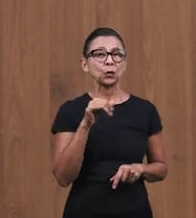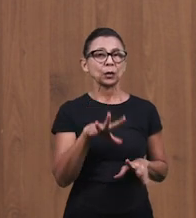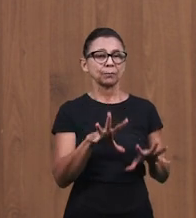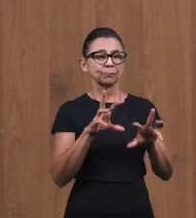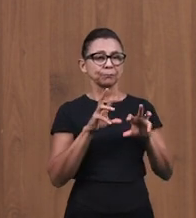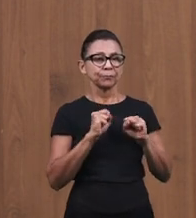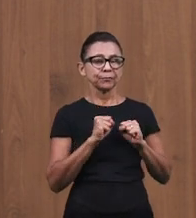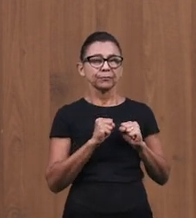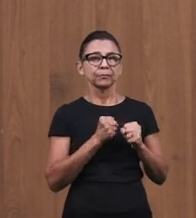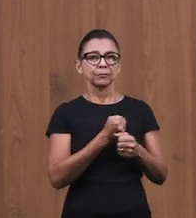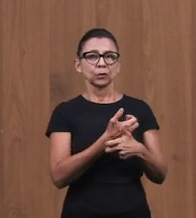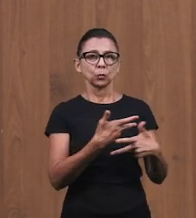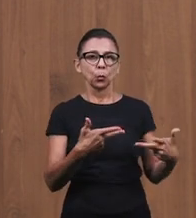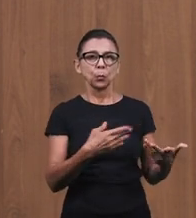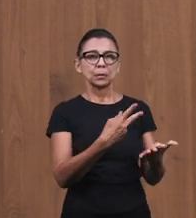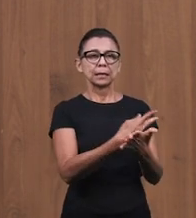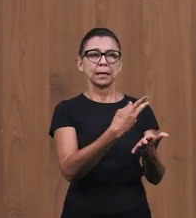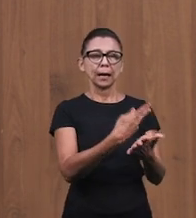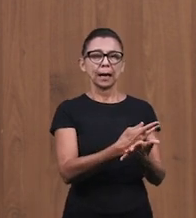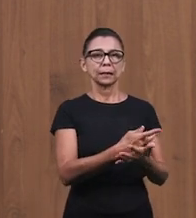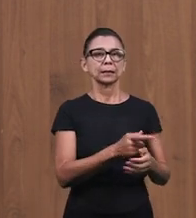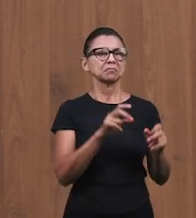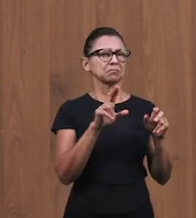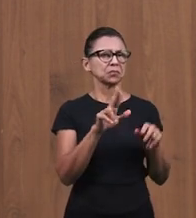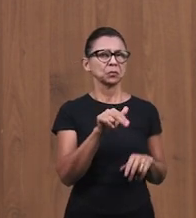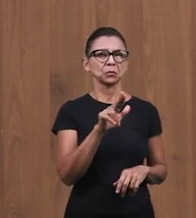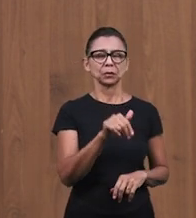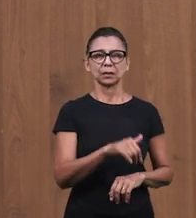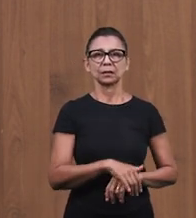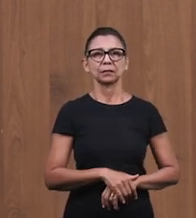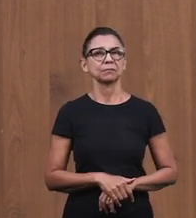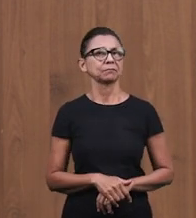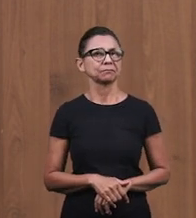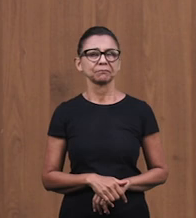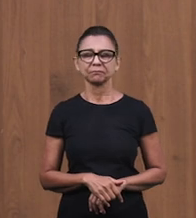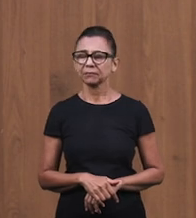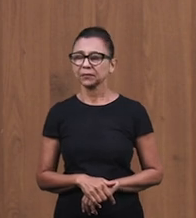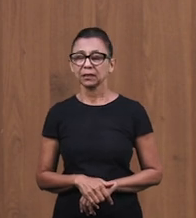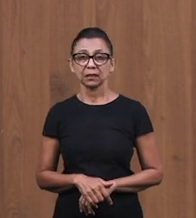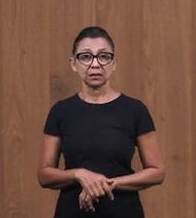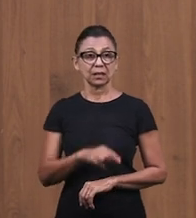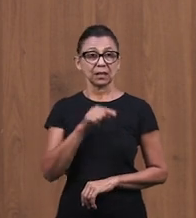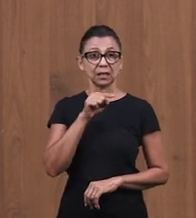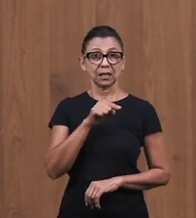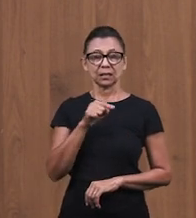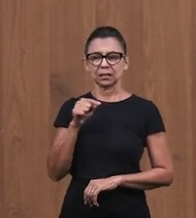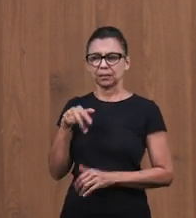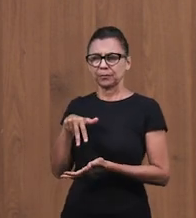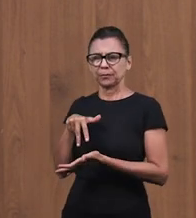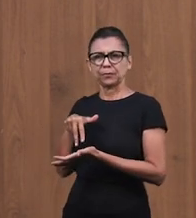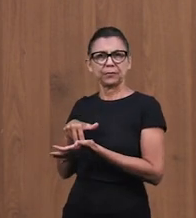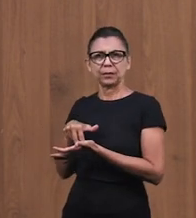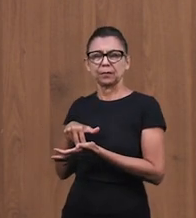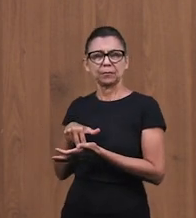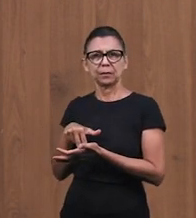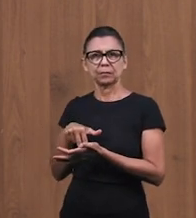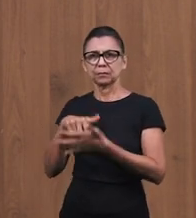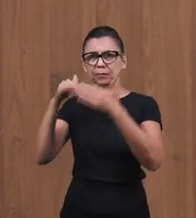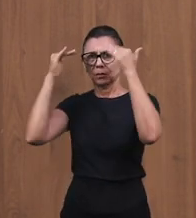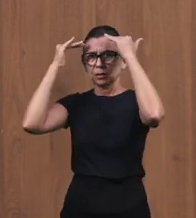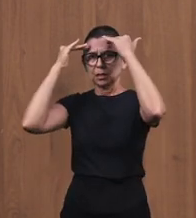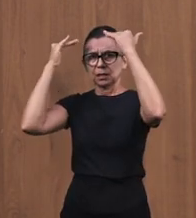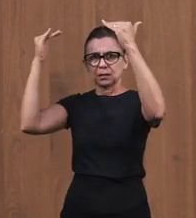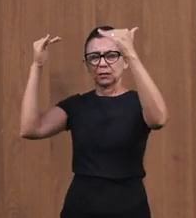que ele recebeu de seu pai, de temer e obedecer a Deus, esteve sempre firme no seu coração por toda a sua